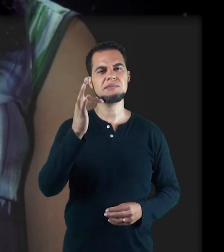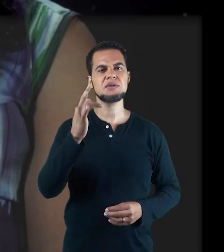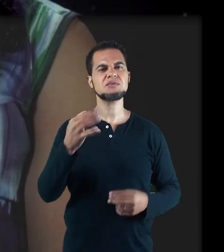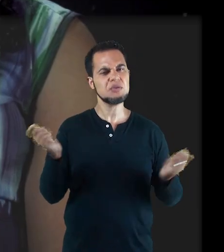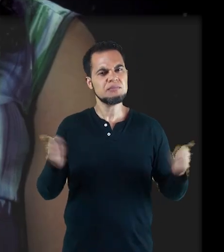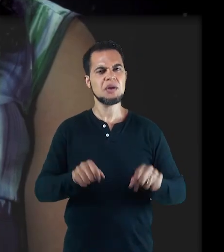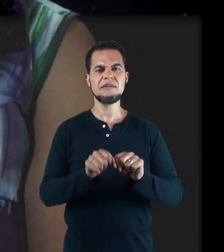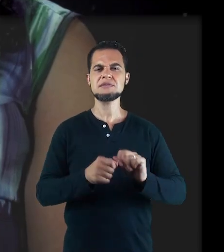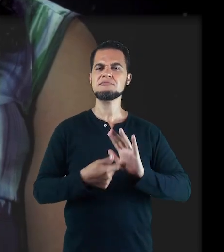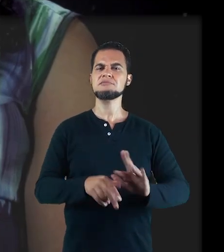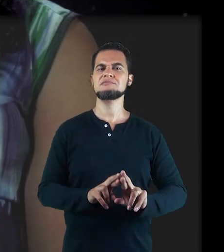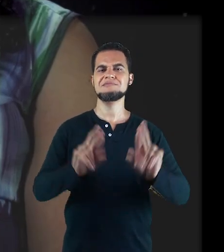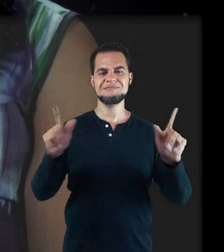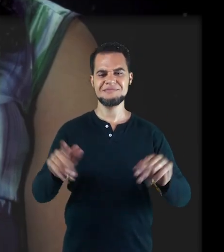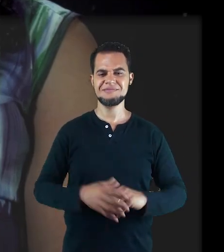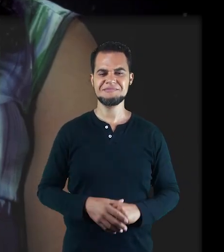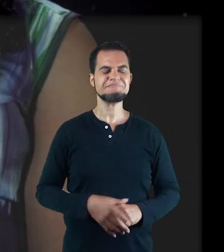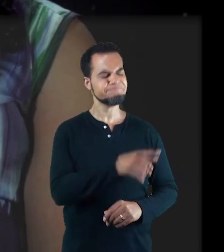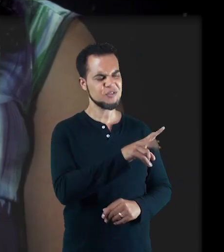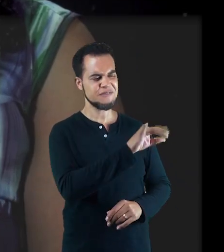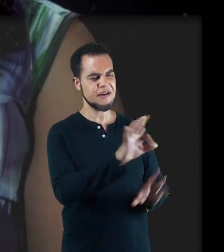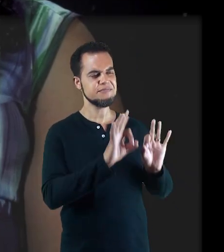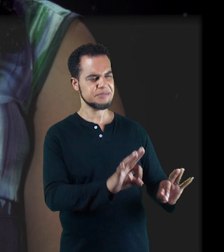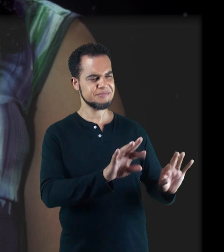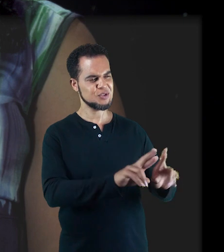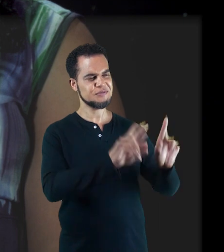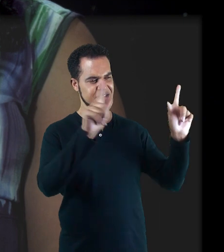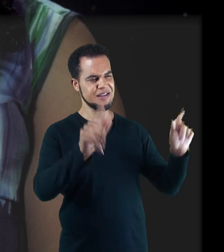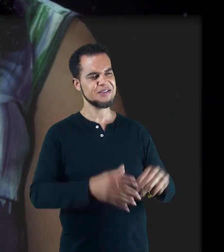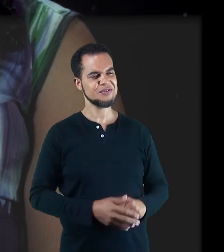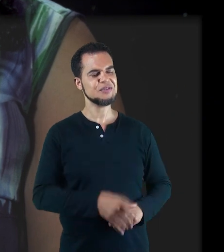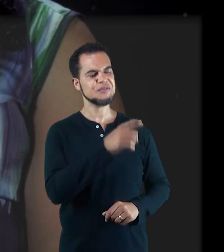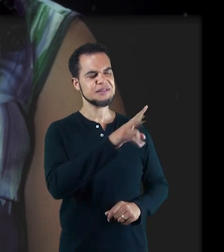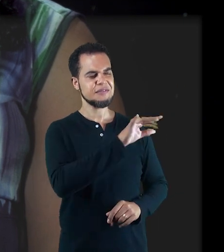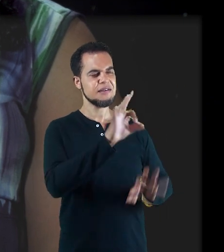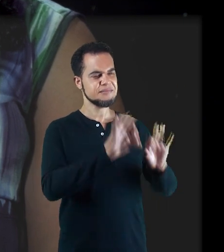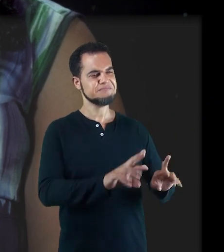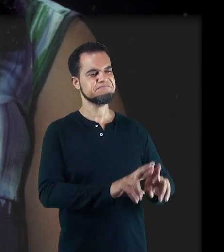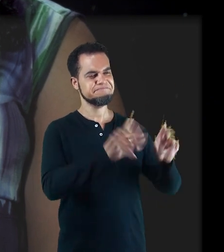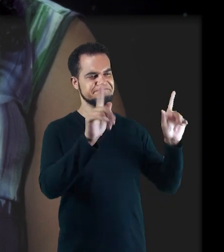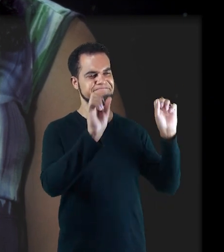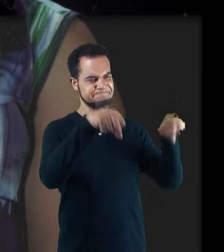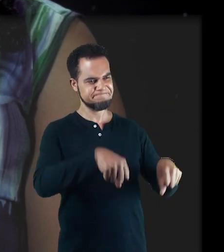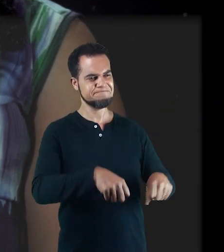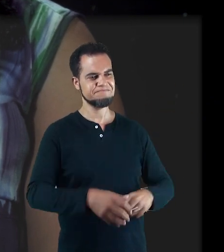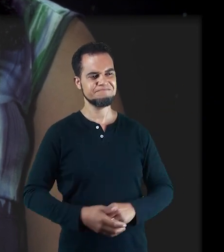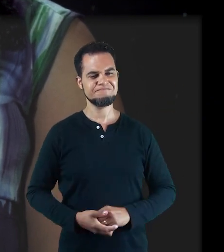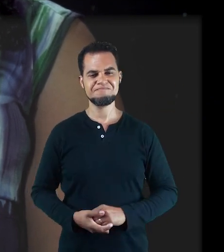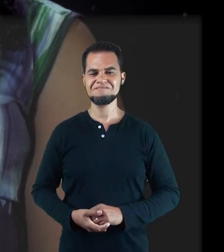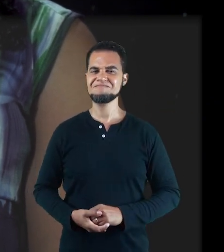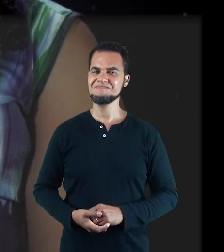futuramente que posso fazer diferente. E vai fazer diferente. Vai fazer diferente, sim.